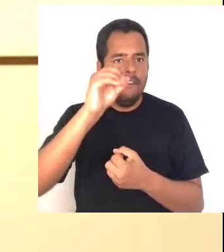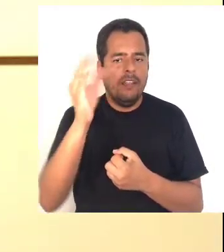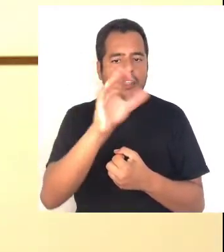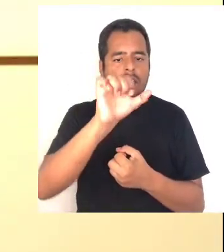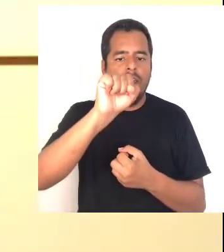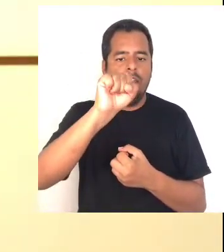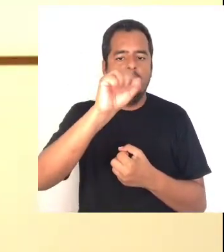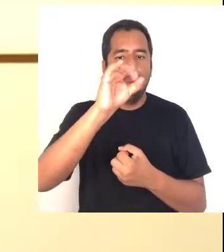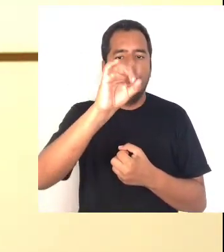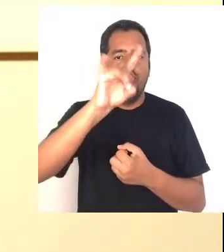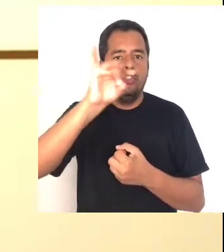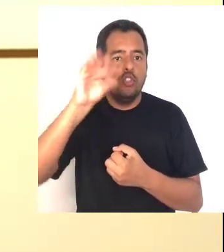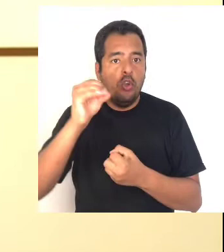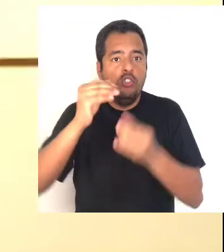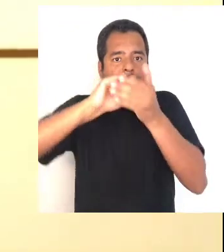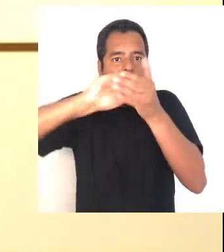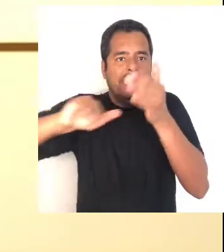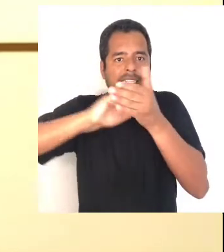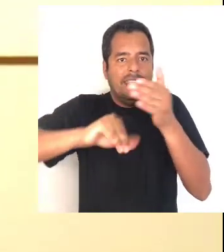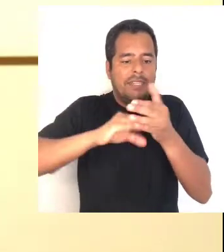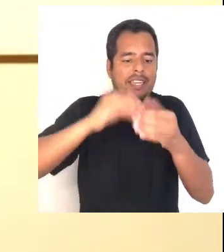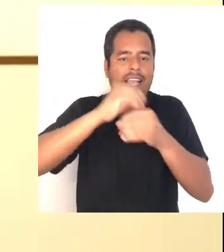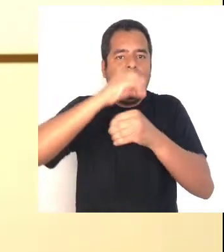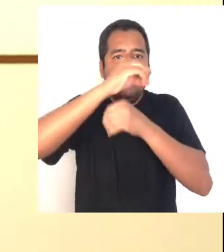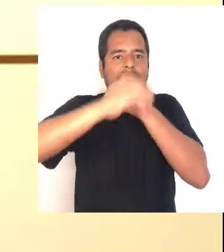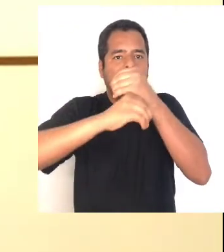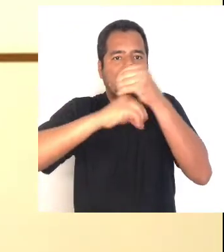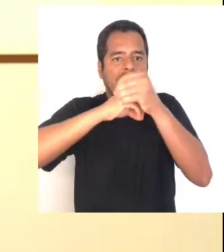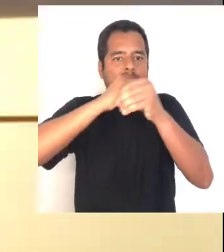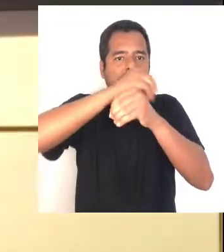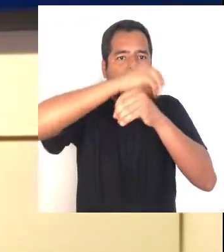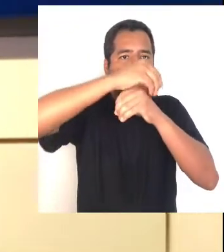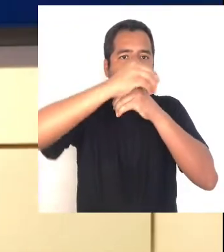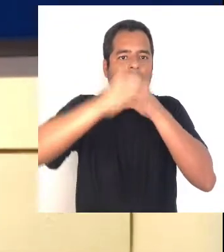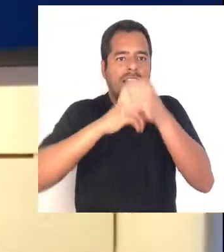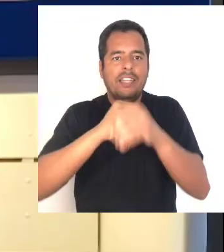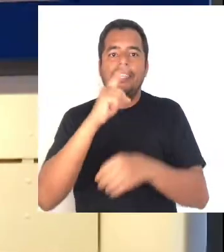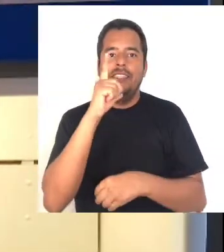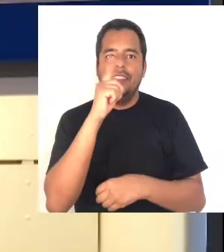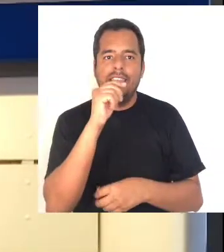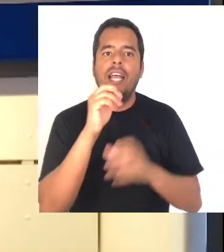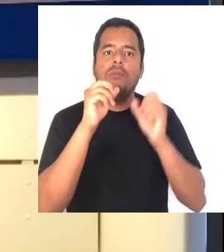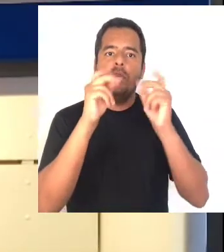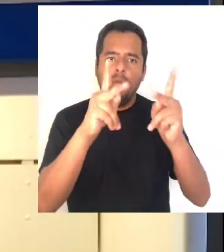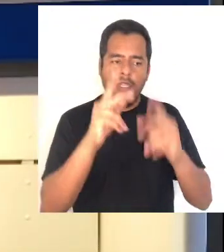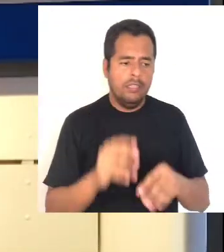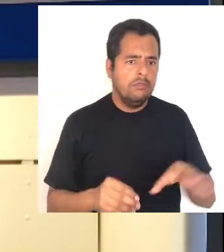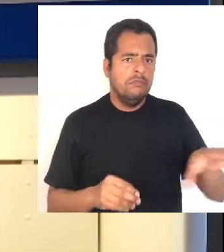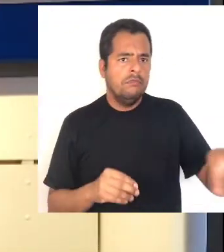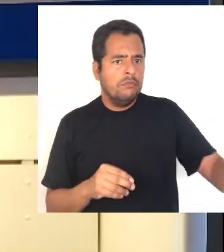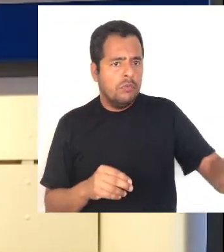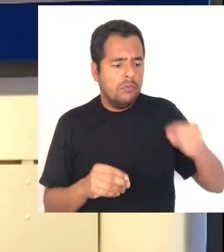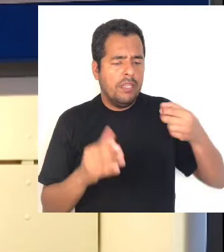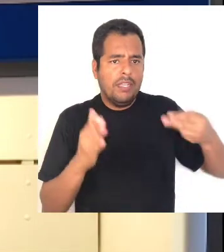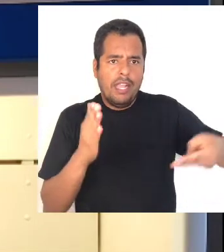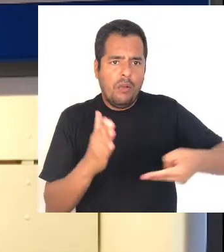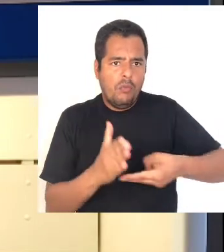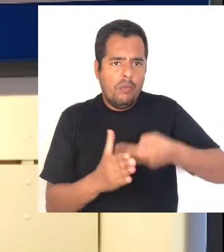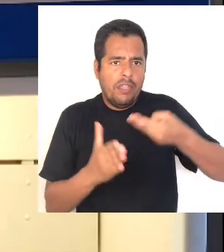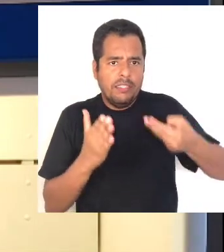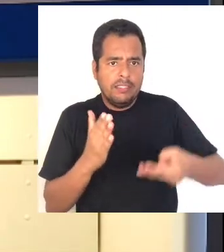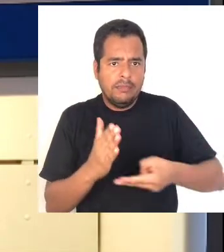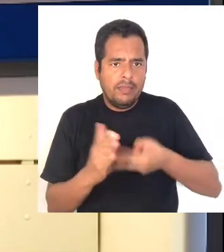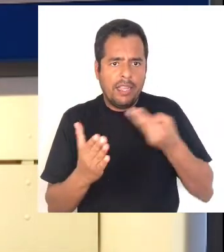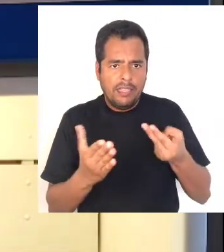com sulfato de sódio anidro, que é justamente para eliminar essas moléculas de água, tá? Então deixa eu pegar aqui